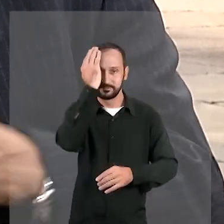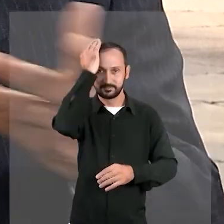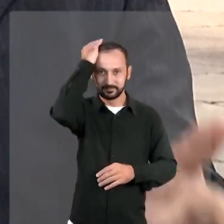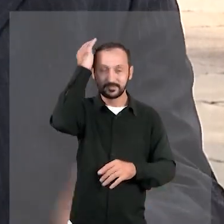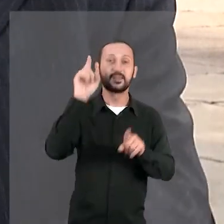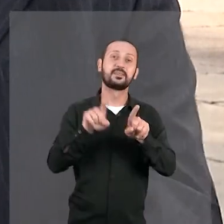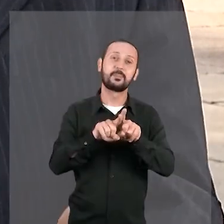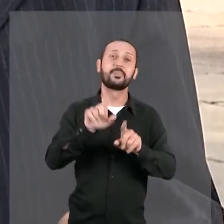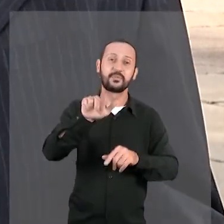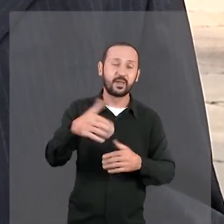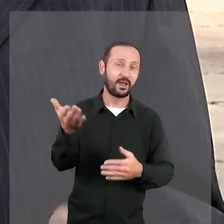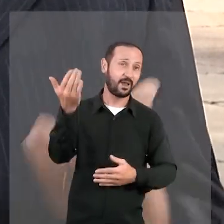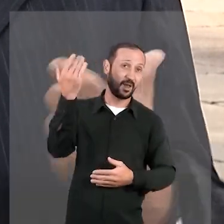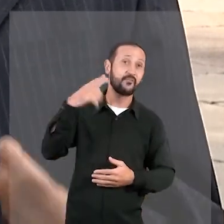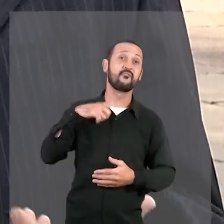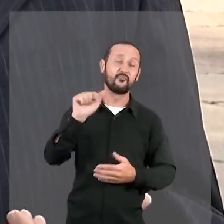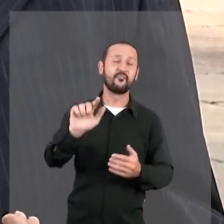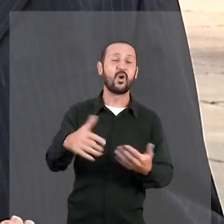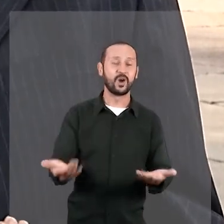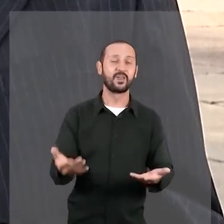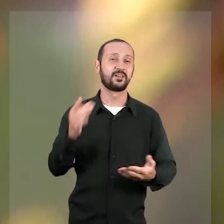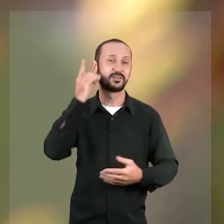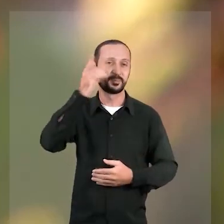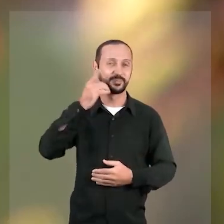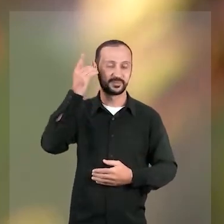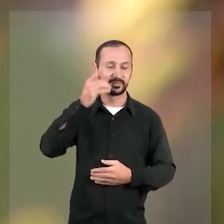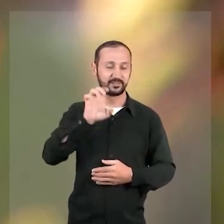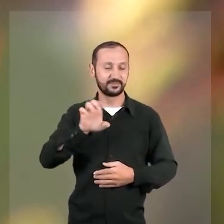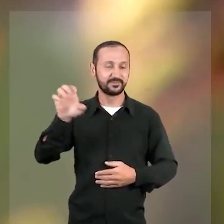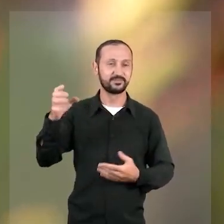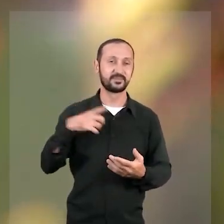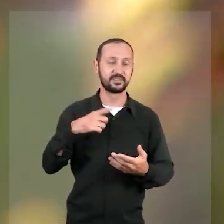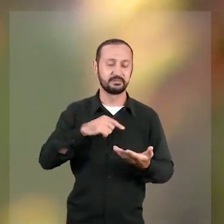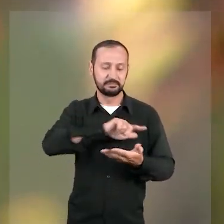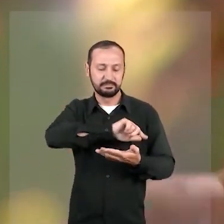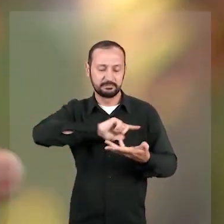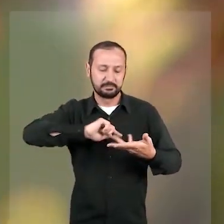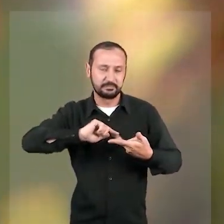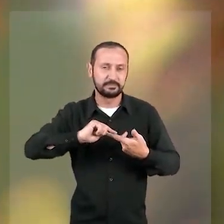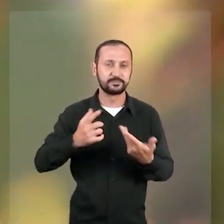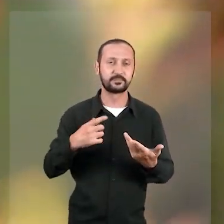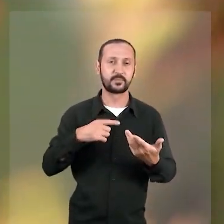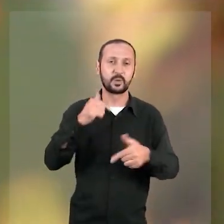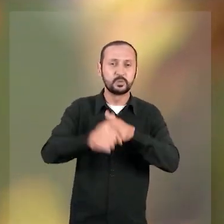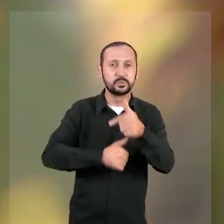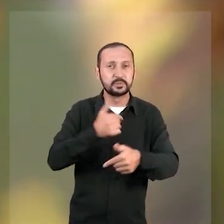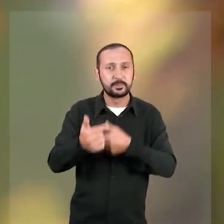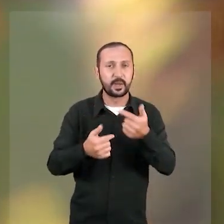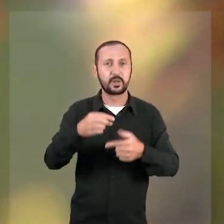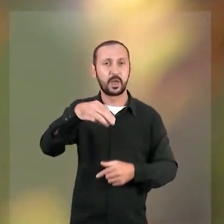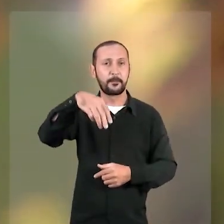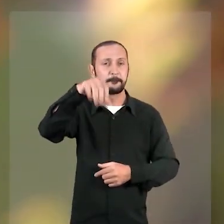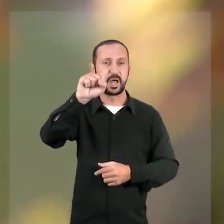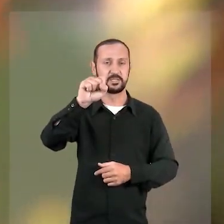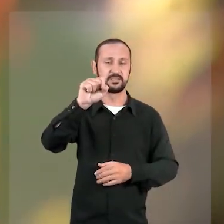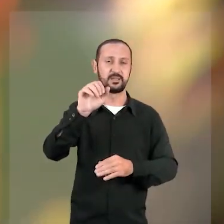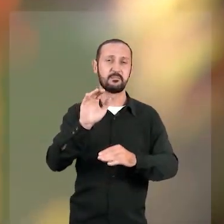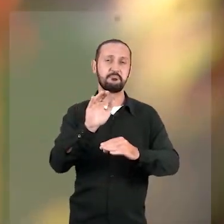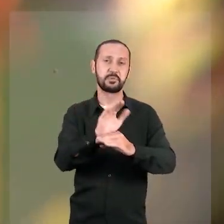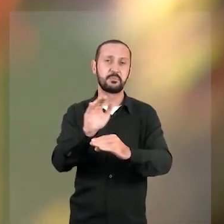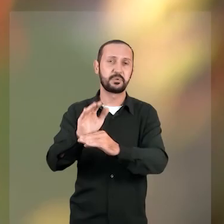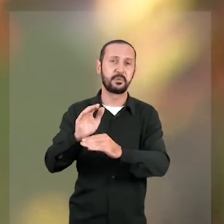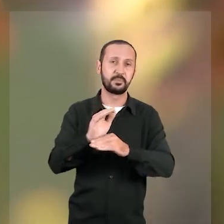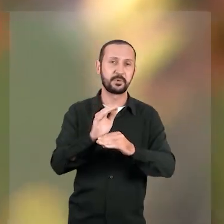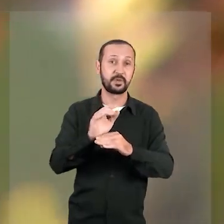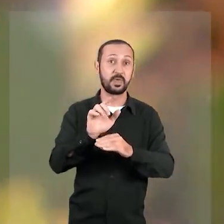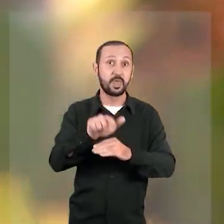Azambuja, também que foi deputado estadual. Então, a Assembleia tem uma folha de serviços prestada a Mato Grosso